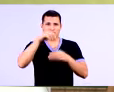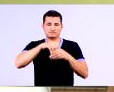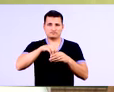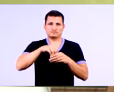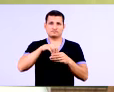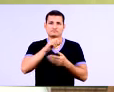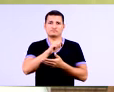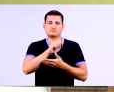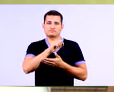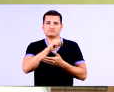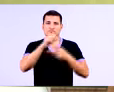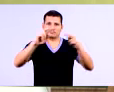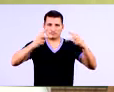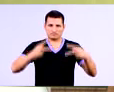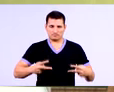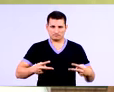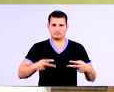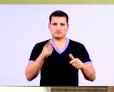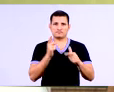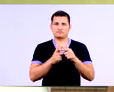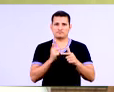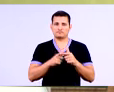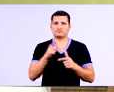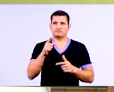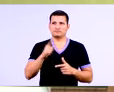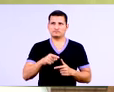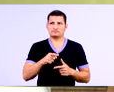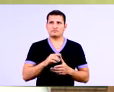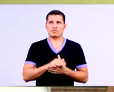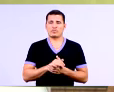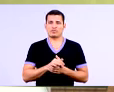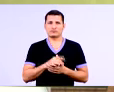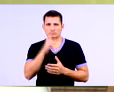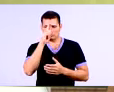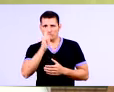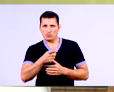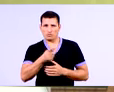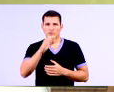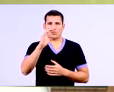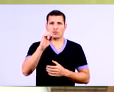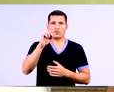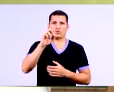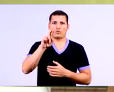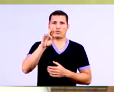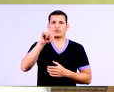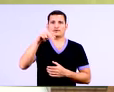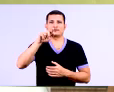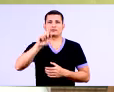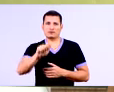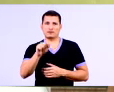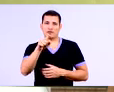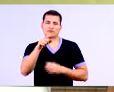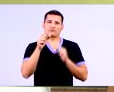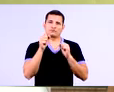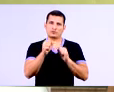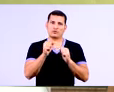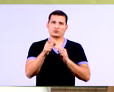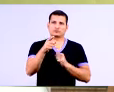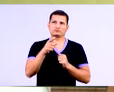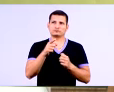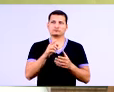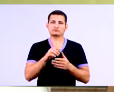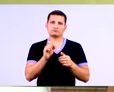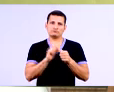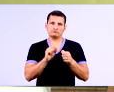dentro do documento HTML, porque ela é um comando coringa, vamos dizer assim. Ele é um comando que você pode desdobrar ele